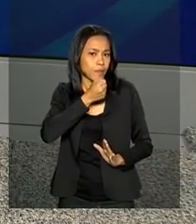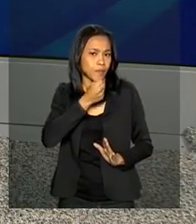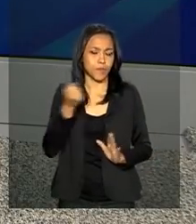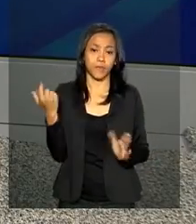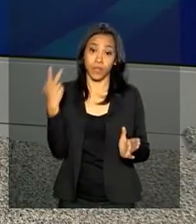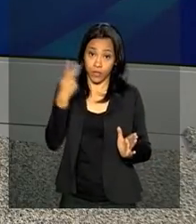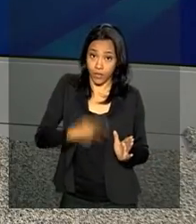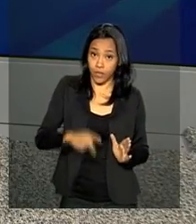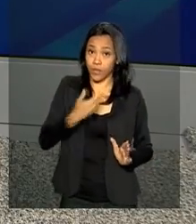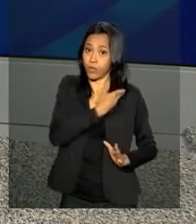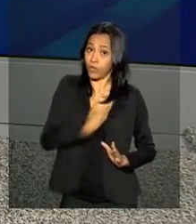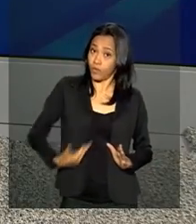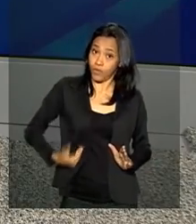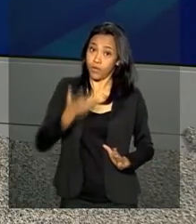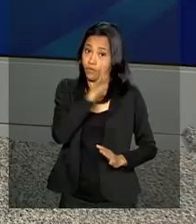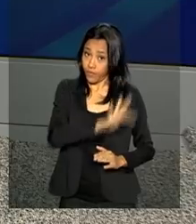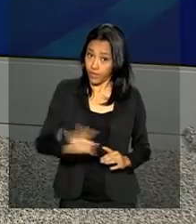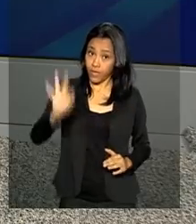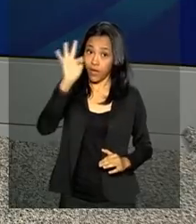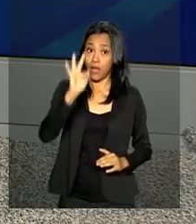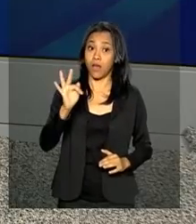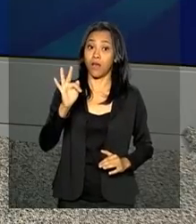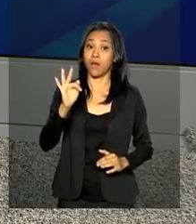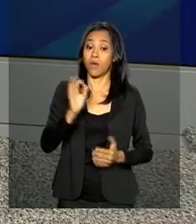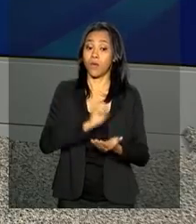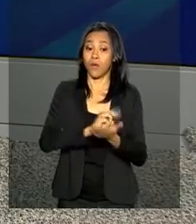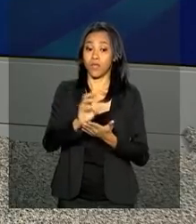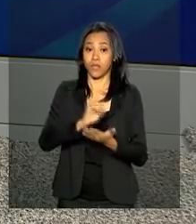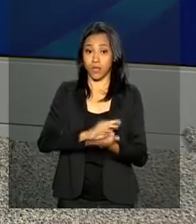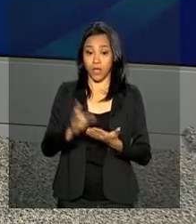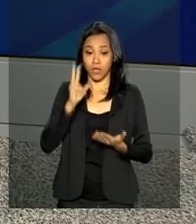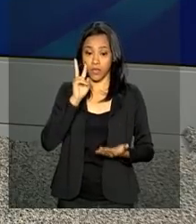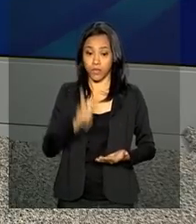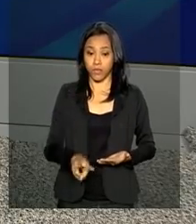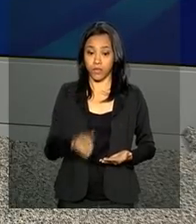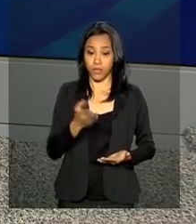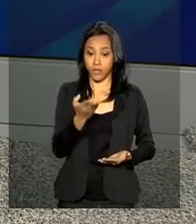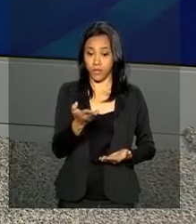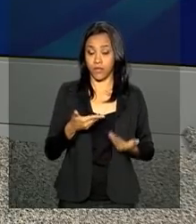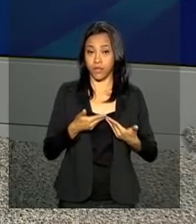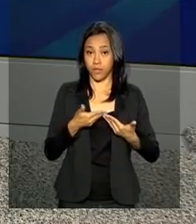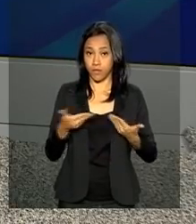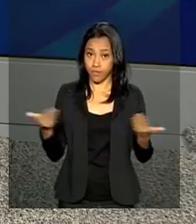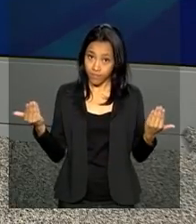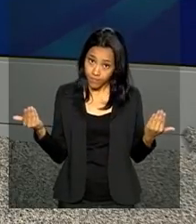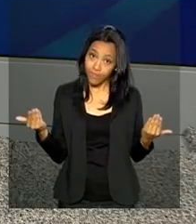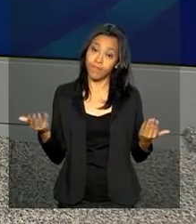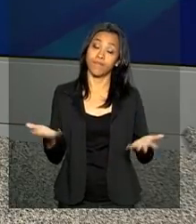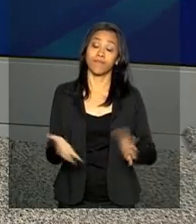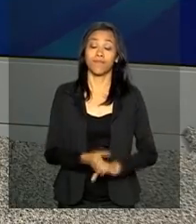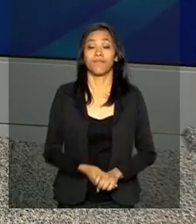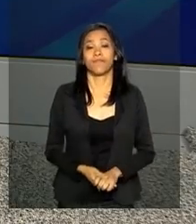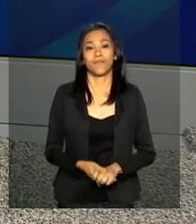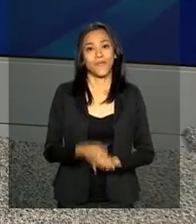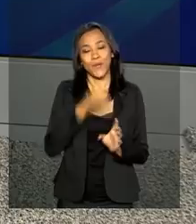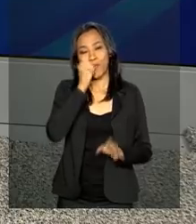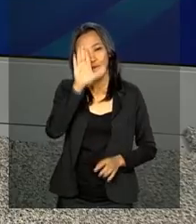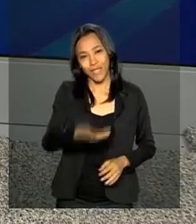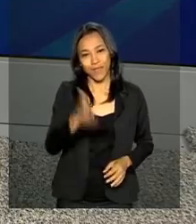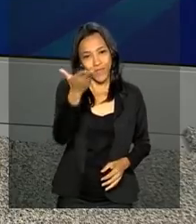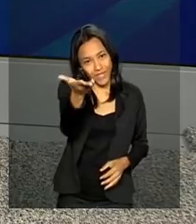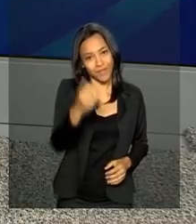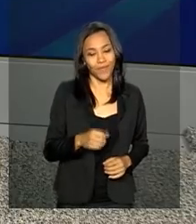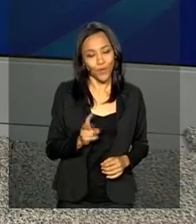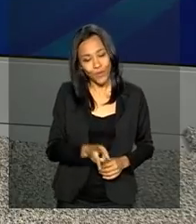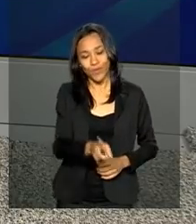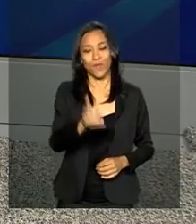programas e ações do Governo Federal para o nosso WhatsApp 61 99867 8787 Uma boa tarde para